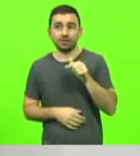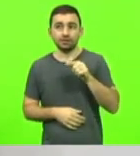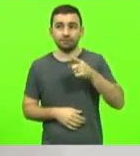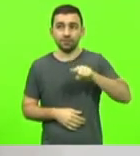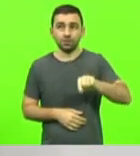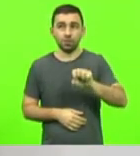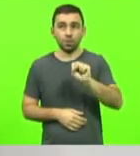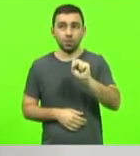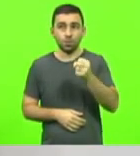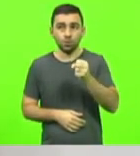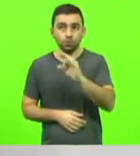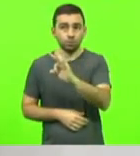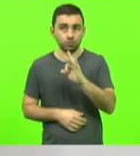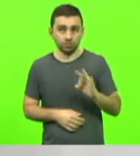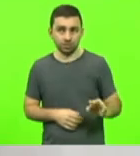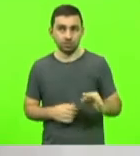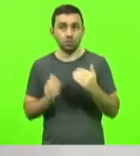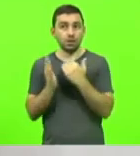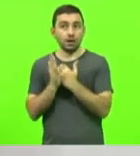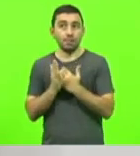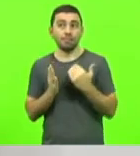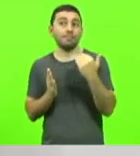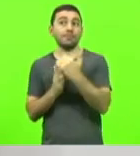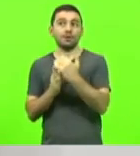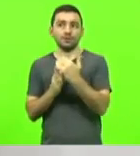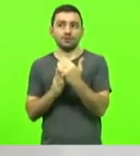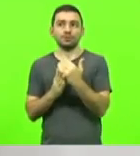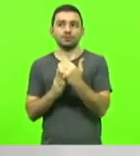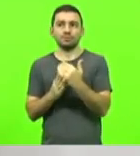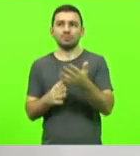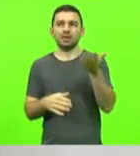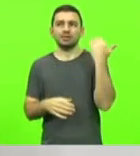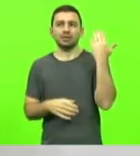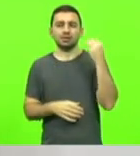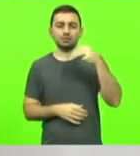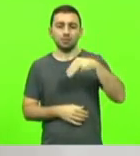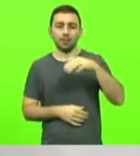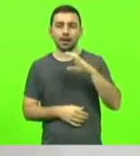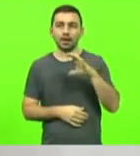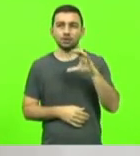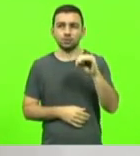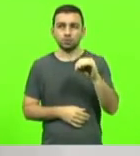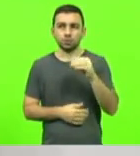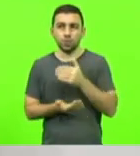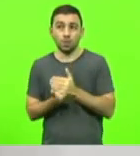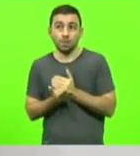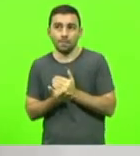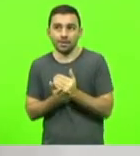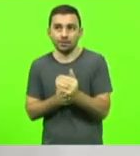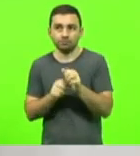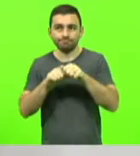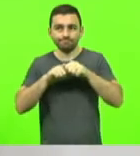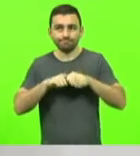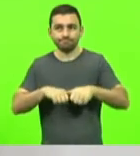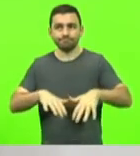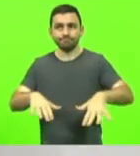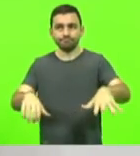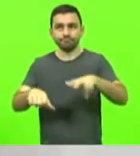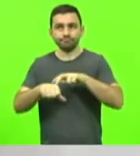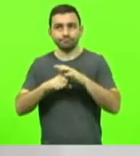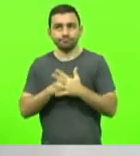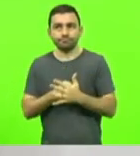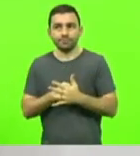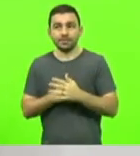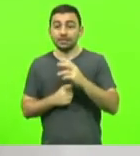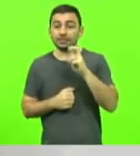17,8% maior do que havia em março do ano passado, no início da pandemia. As 5 maiores cidades